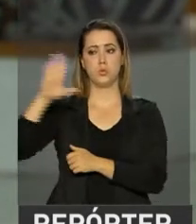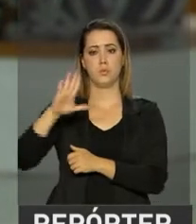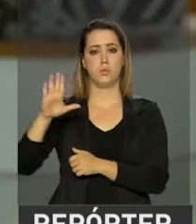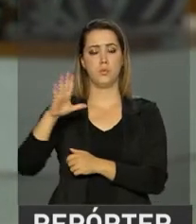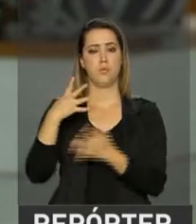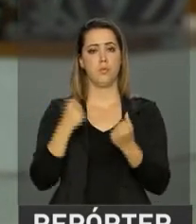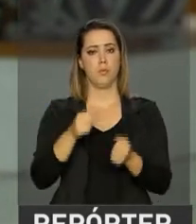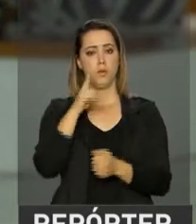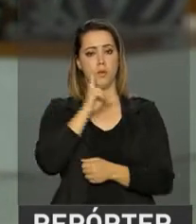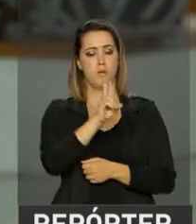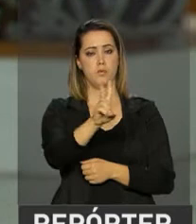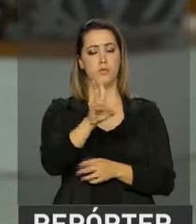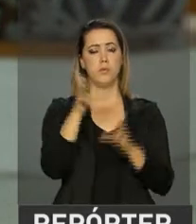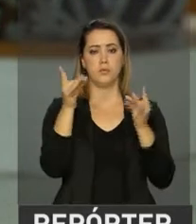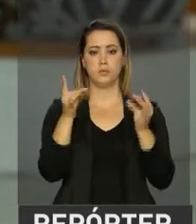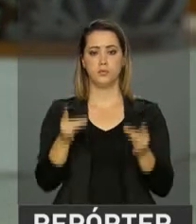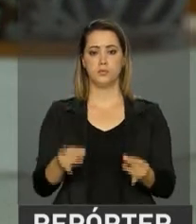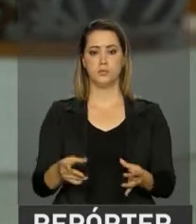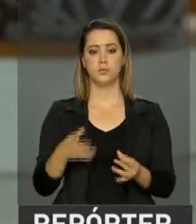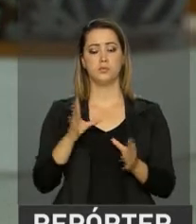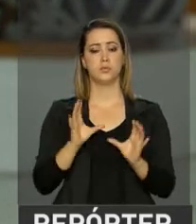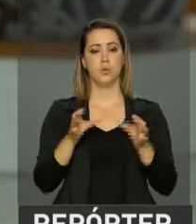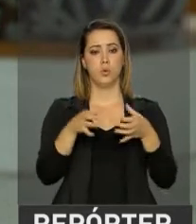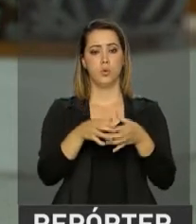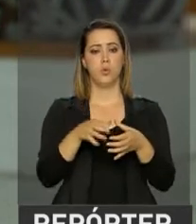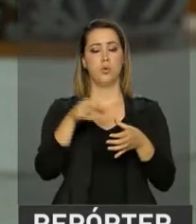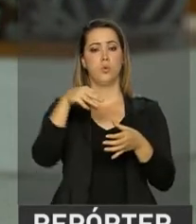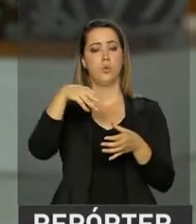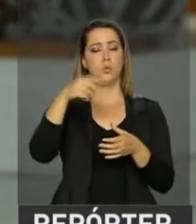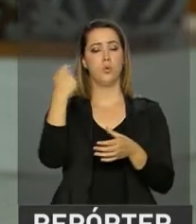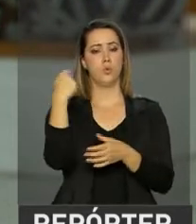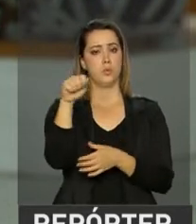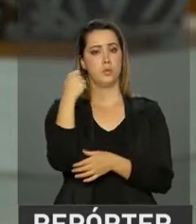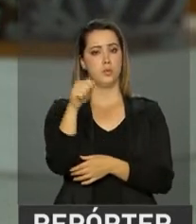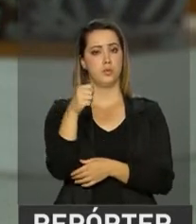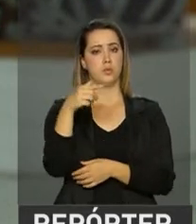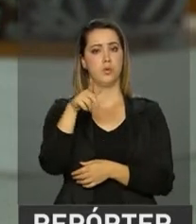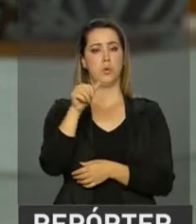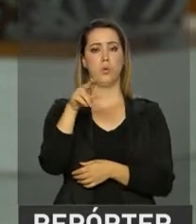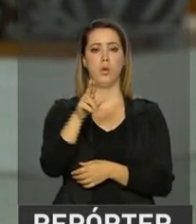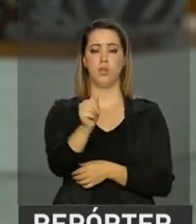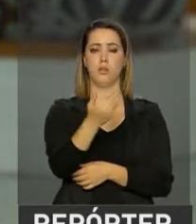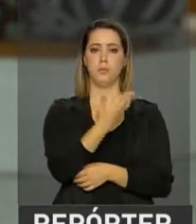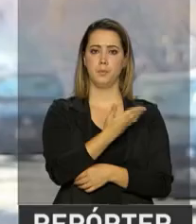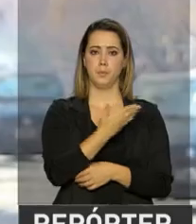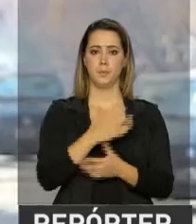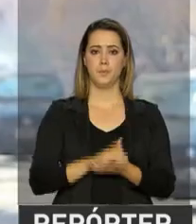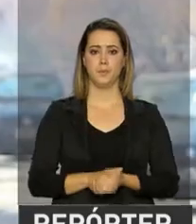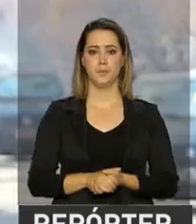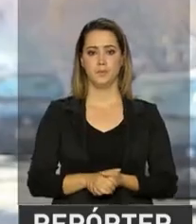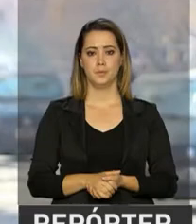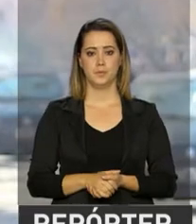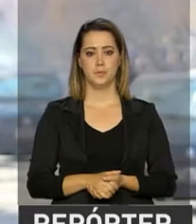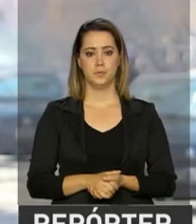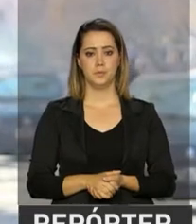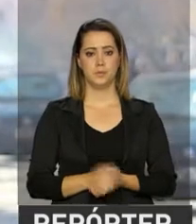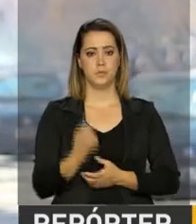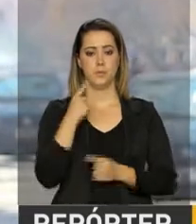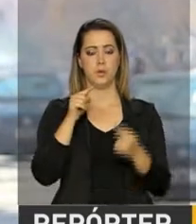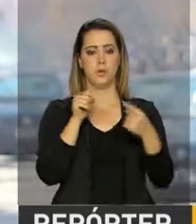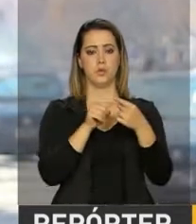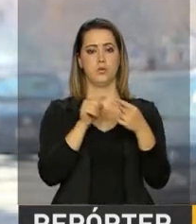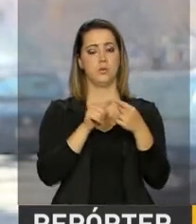vamos acompanhar agora mais detalhes sobre a cúpula de mendonça com a repórter ana karin um dos